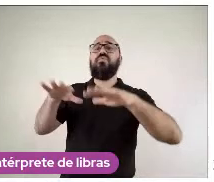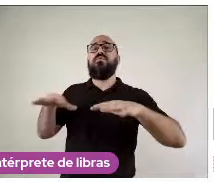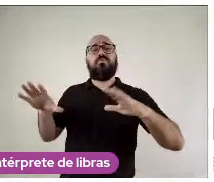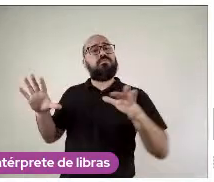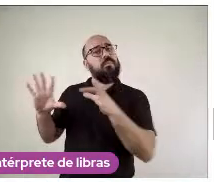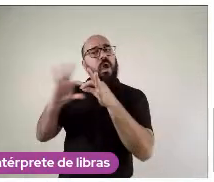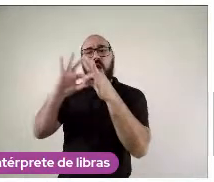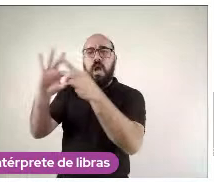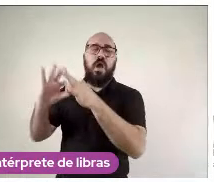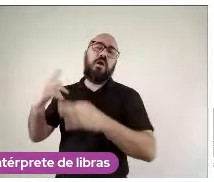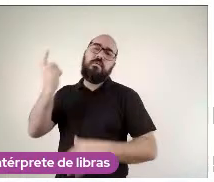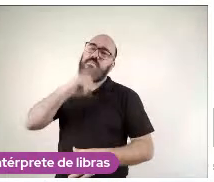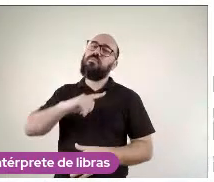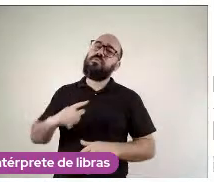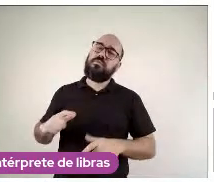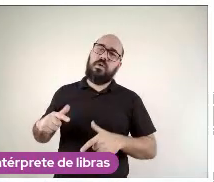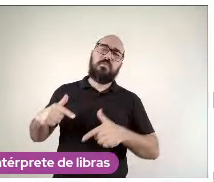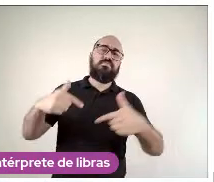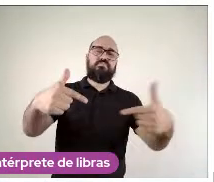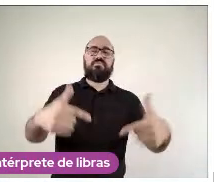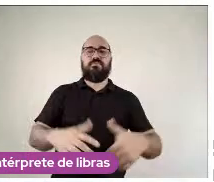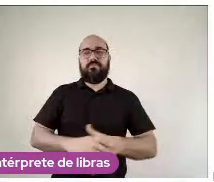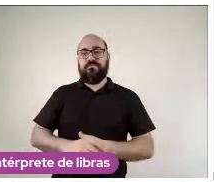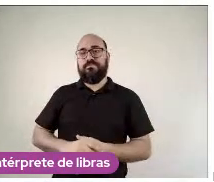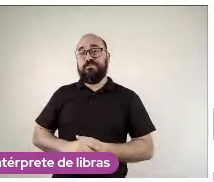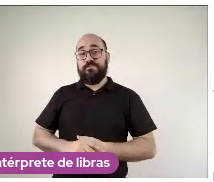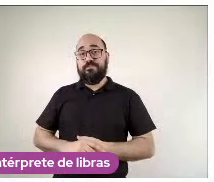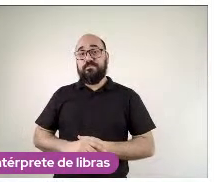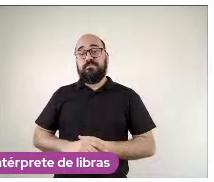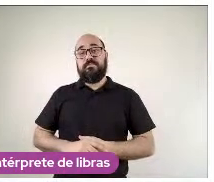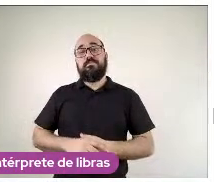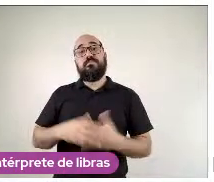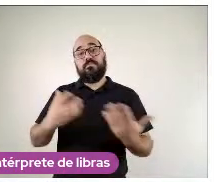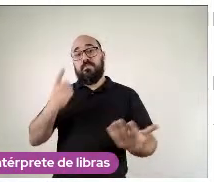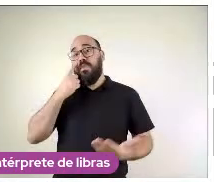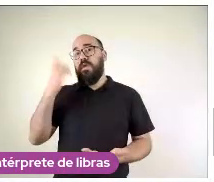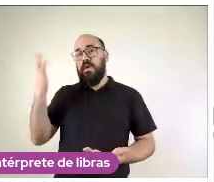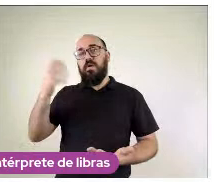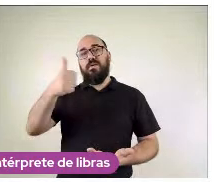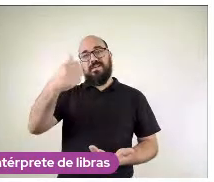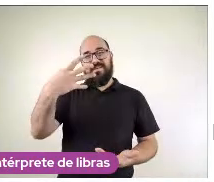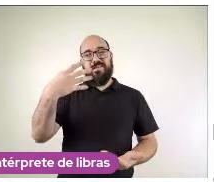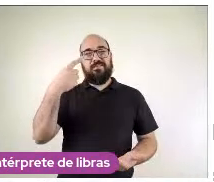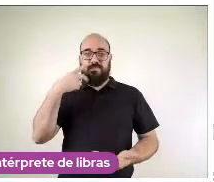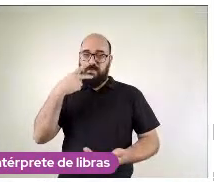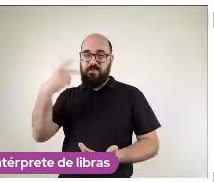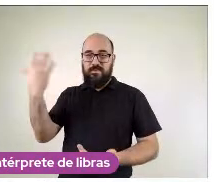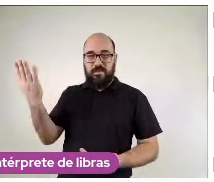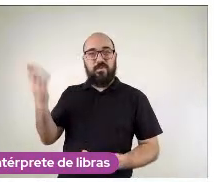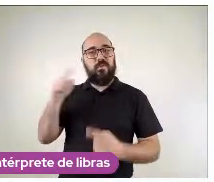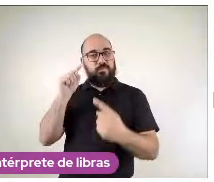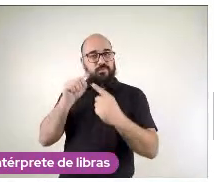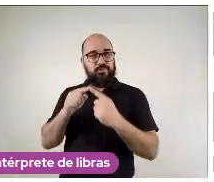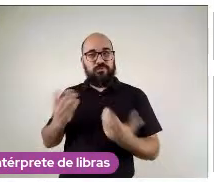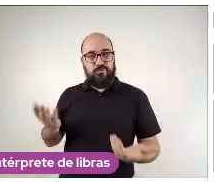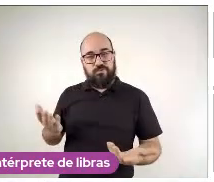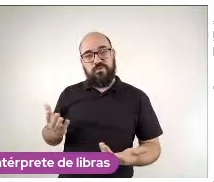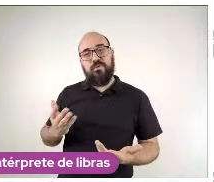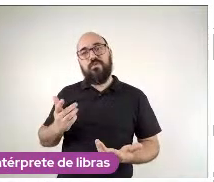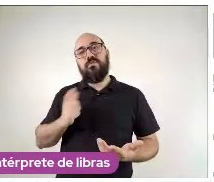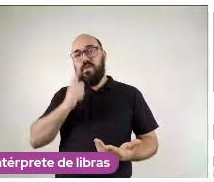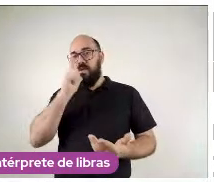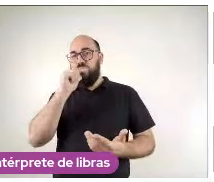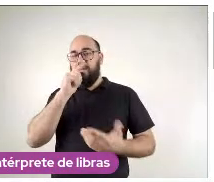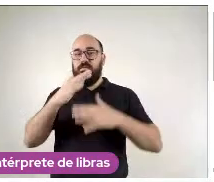não vou entrar em detalhes aqui, aqui é um recorte do detalhamento dos objetivos, do objetivo 14, né, eles são